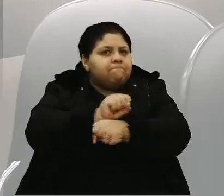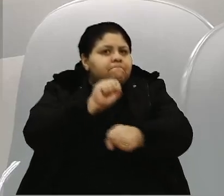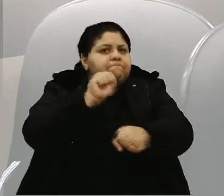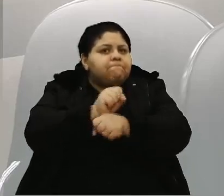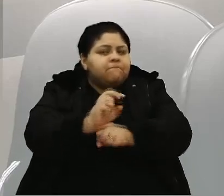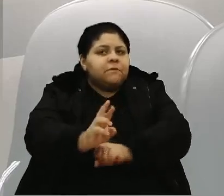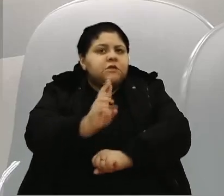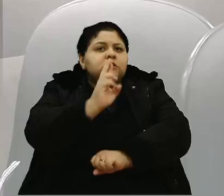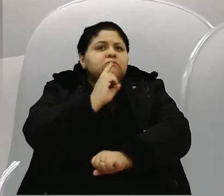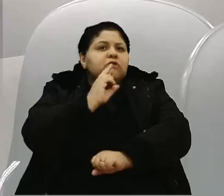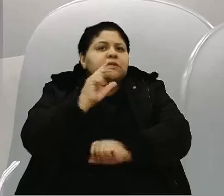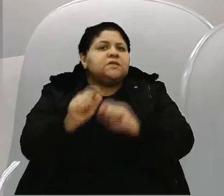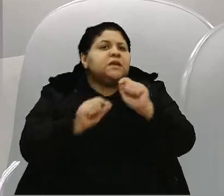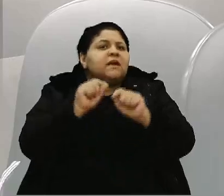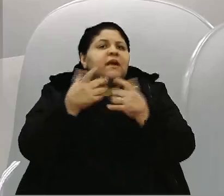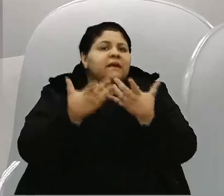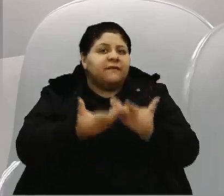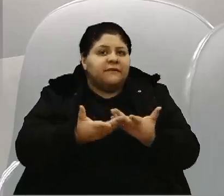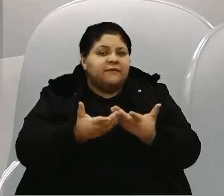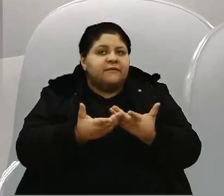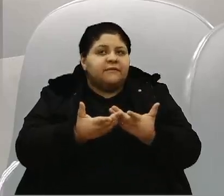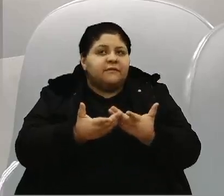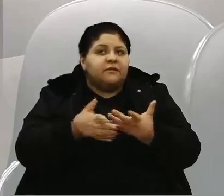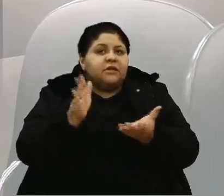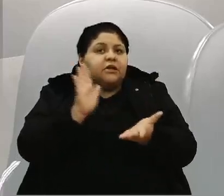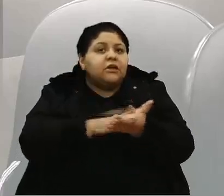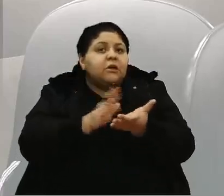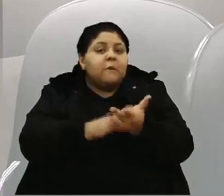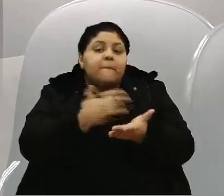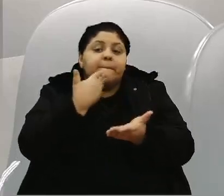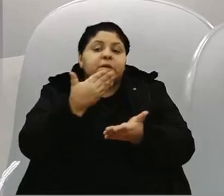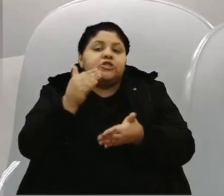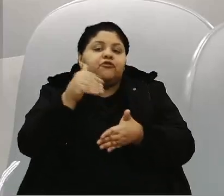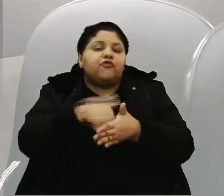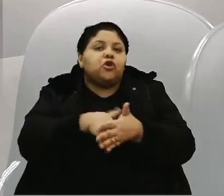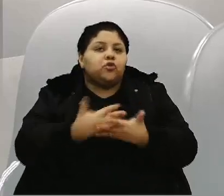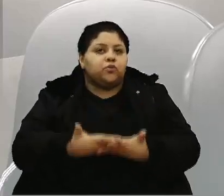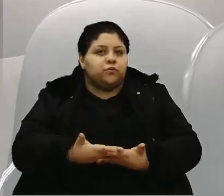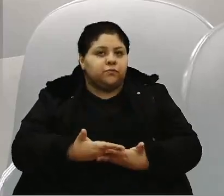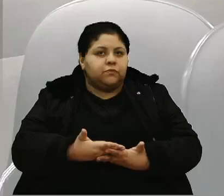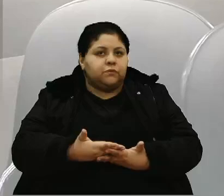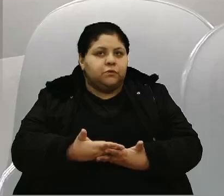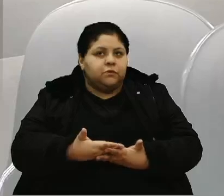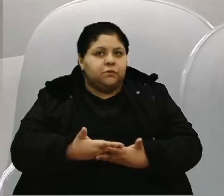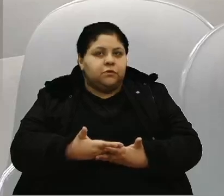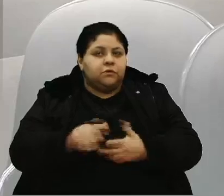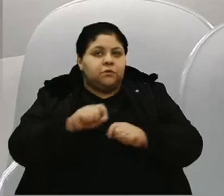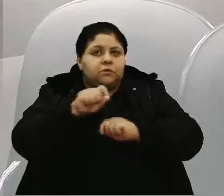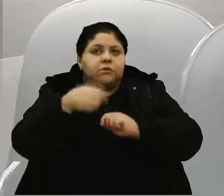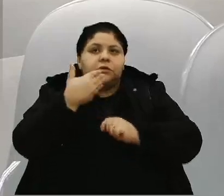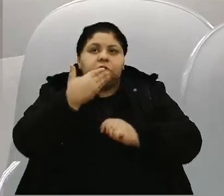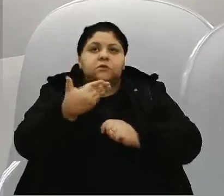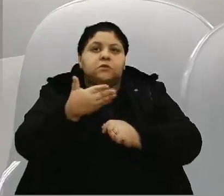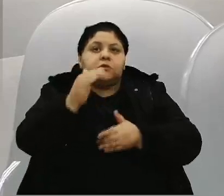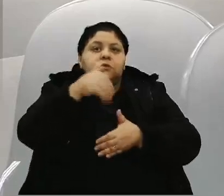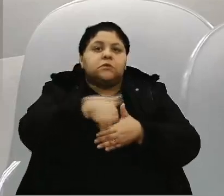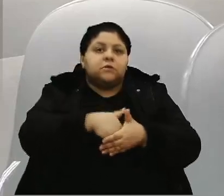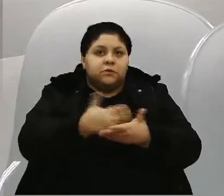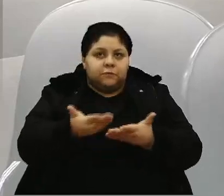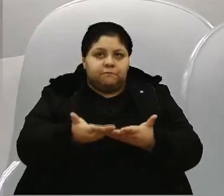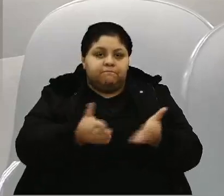respostas de quem se propôs ir lá pedir votos. De quem se propôs ir lá pedir votos na